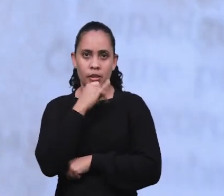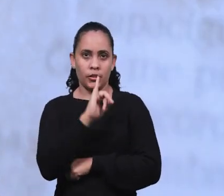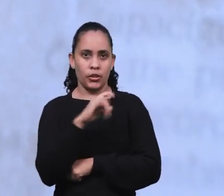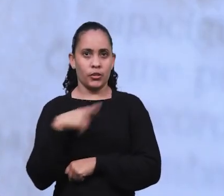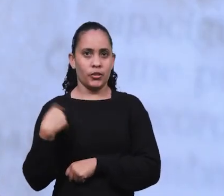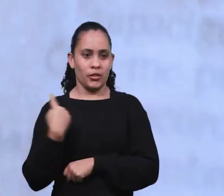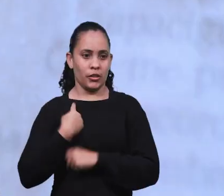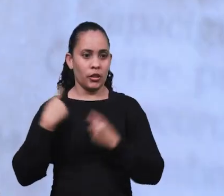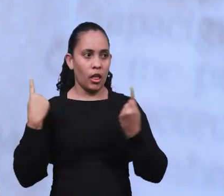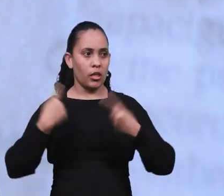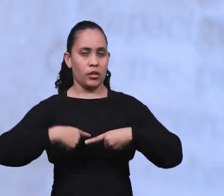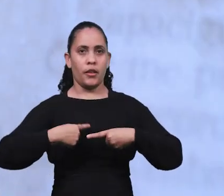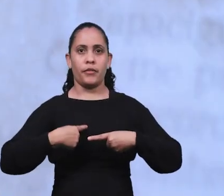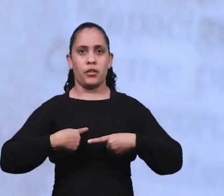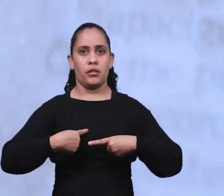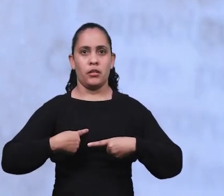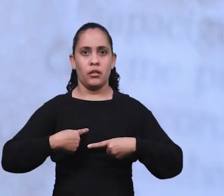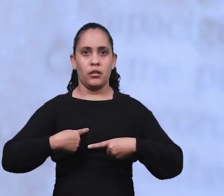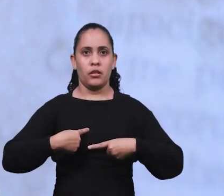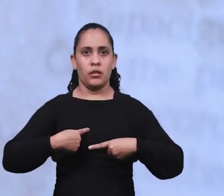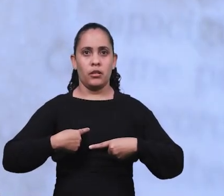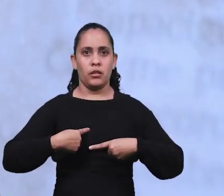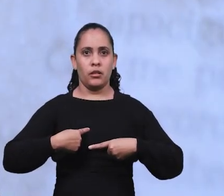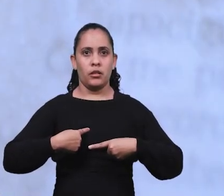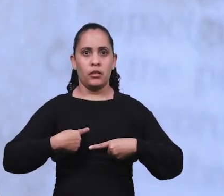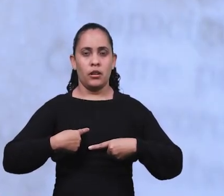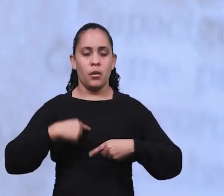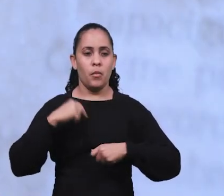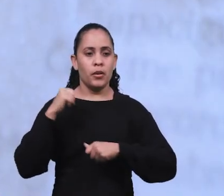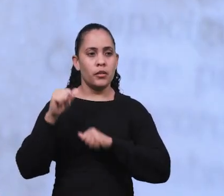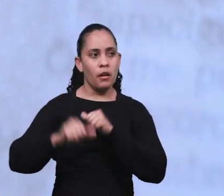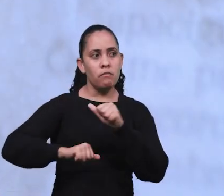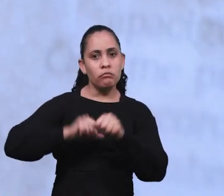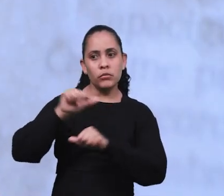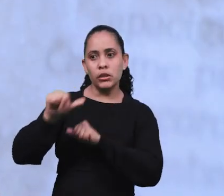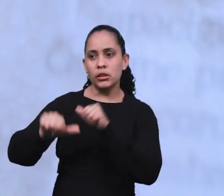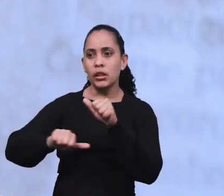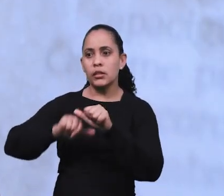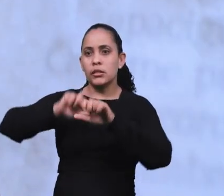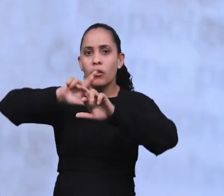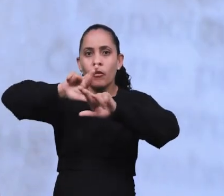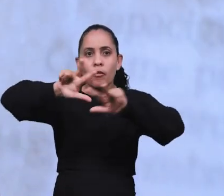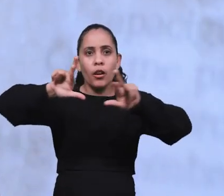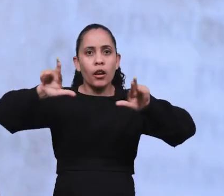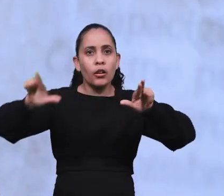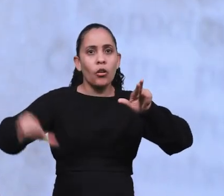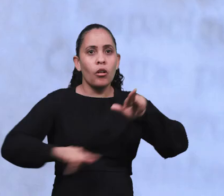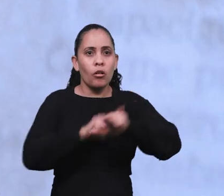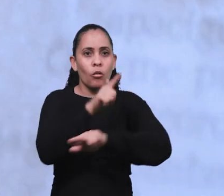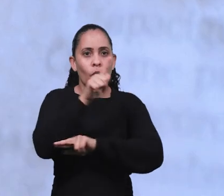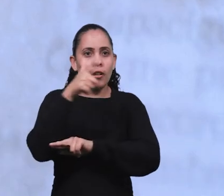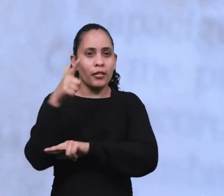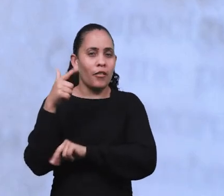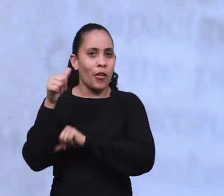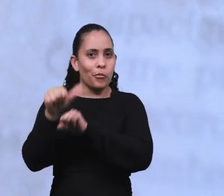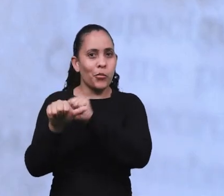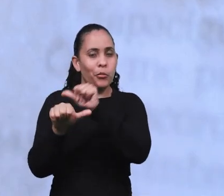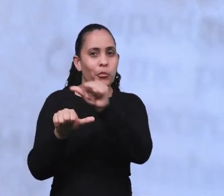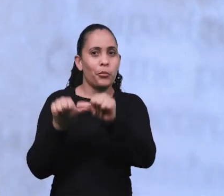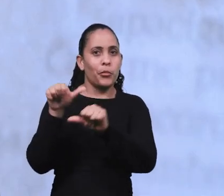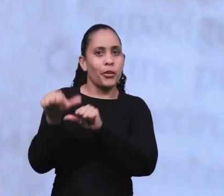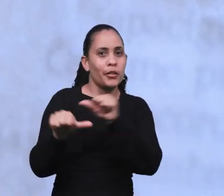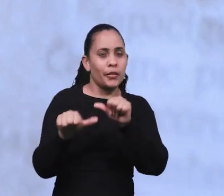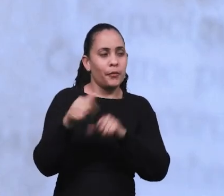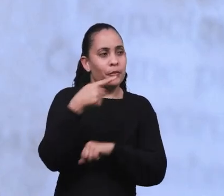falar a energia é o nosso desafio. Ela começa a trabalhar com biodiesel, ela começa a trabalhar com álcool.